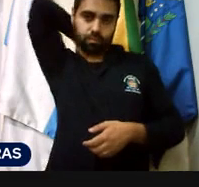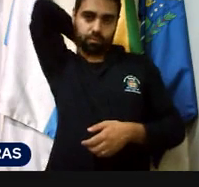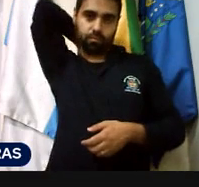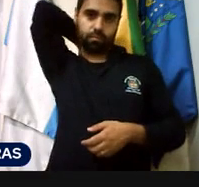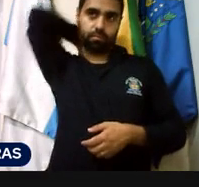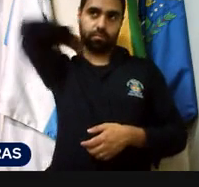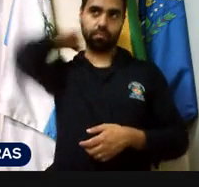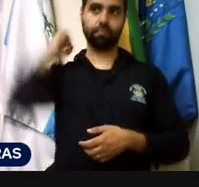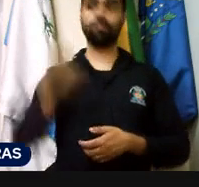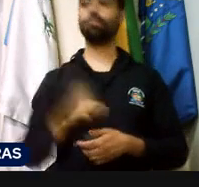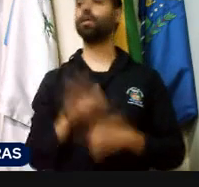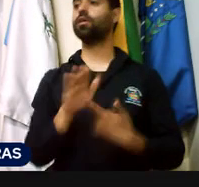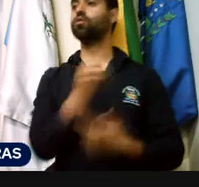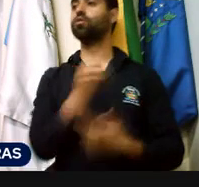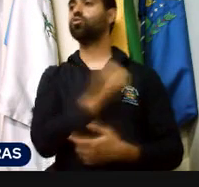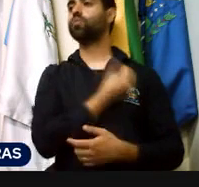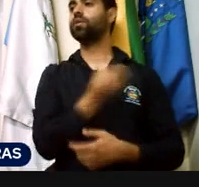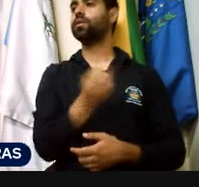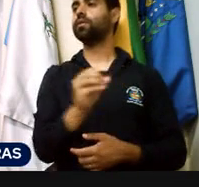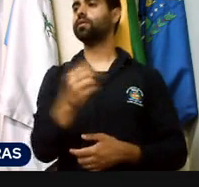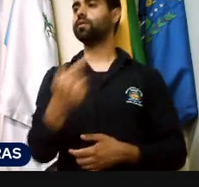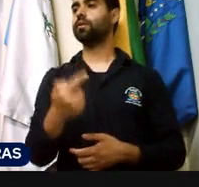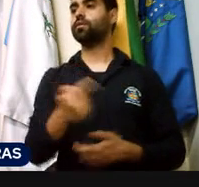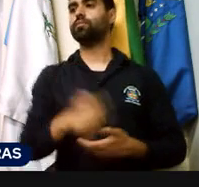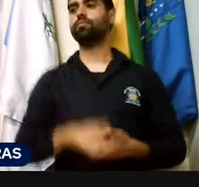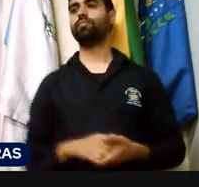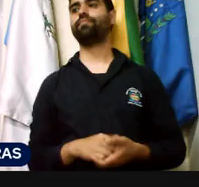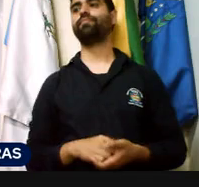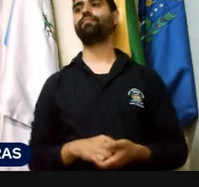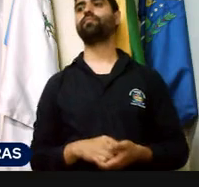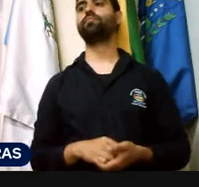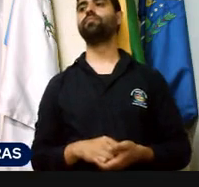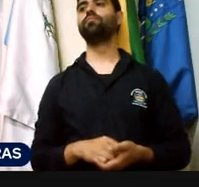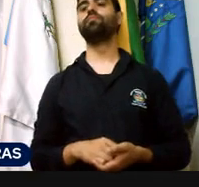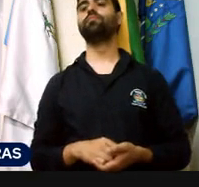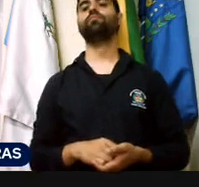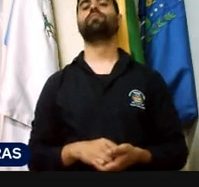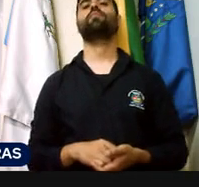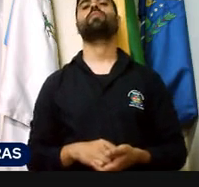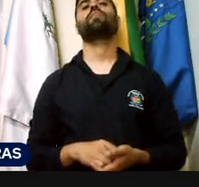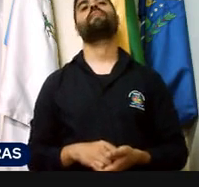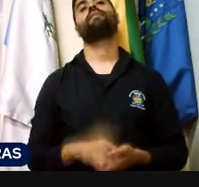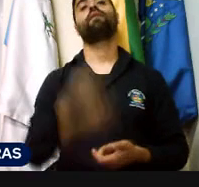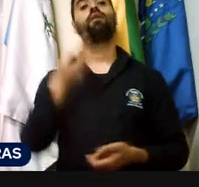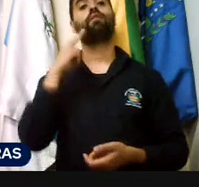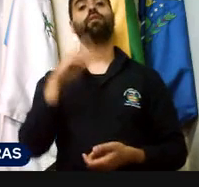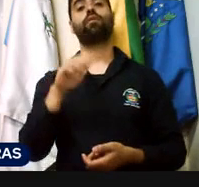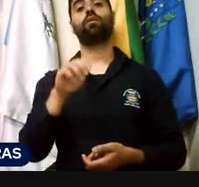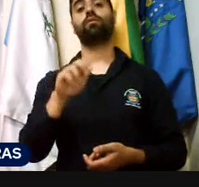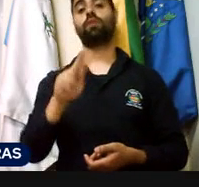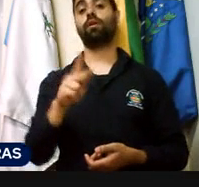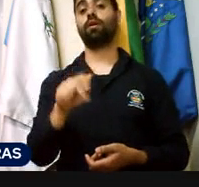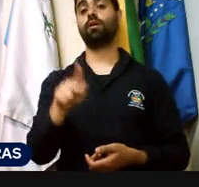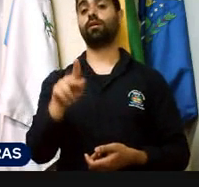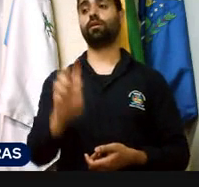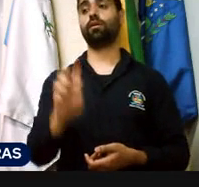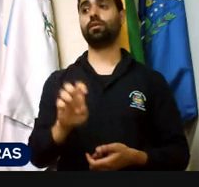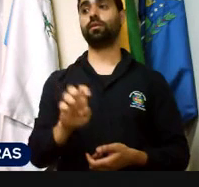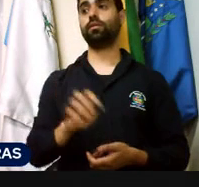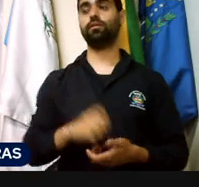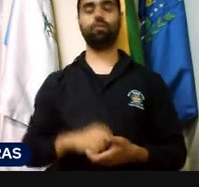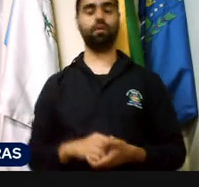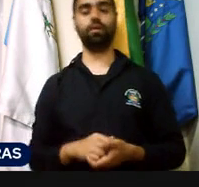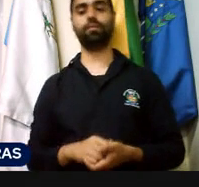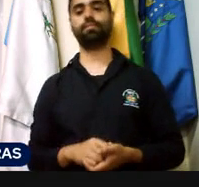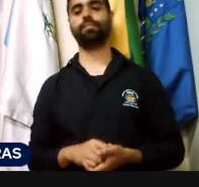Indicação número 607, excelentíssimo senhor presidente da Câmara Municipal, vereador José Reinaldo, o vereador Eduardo Rank, que essa subscreve,